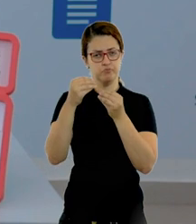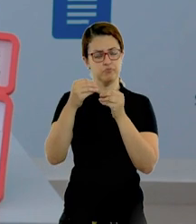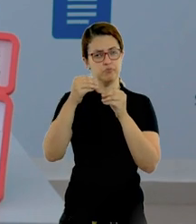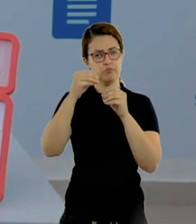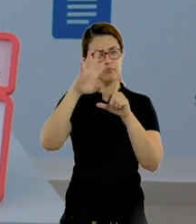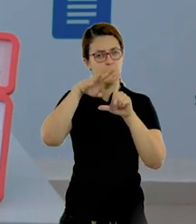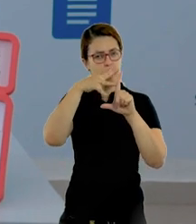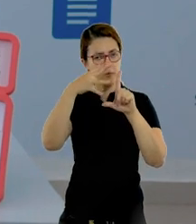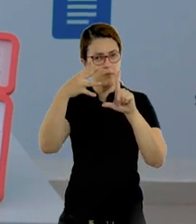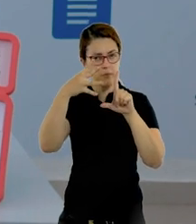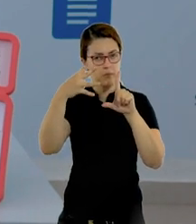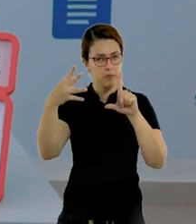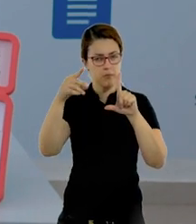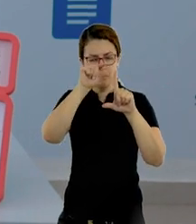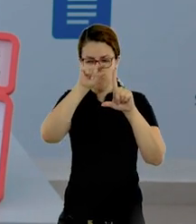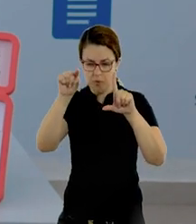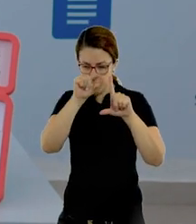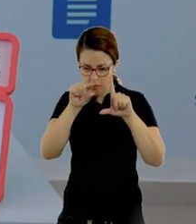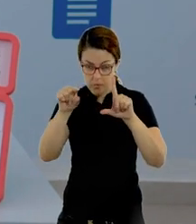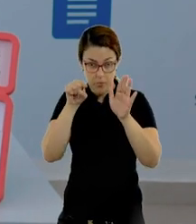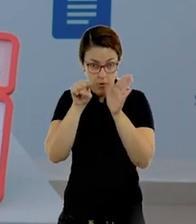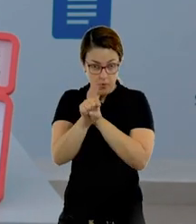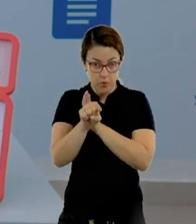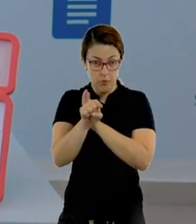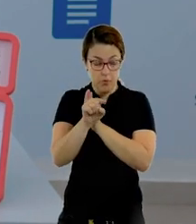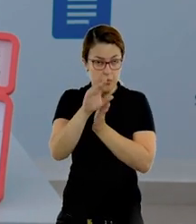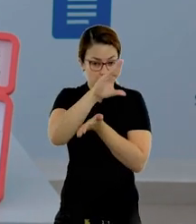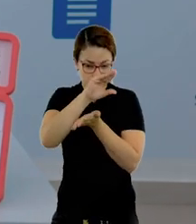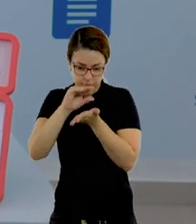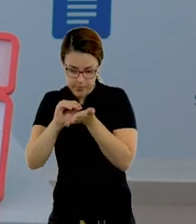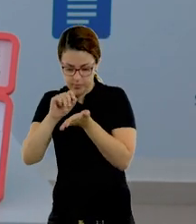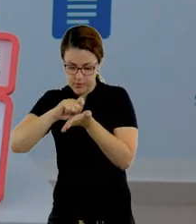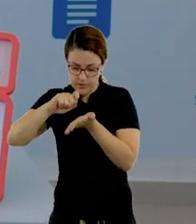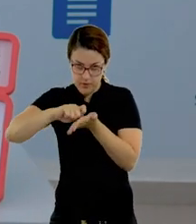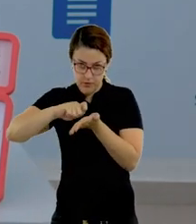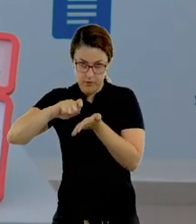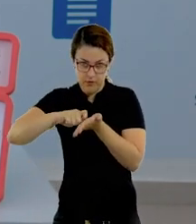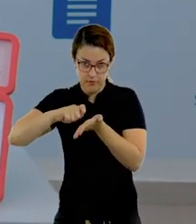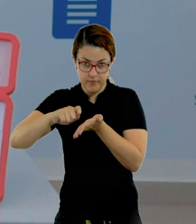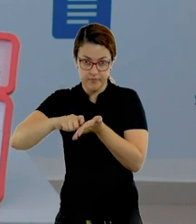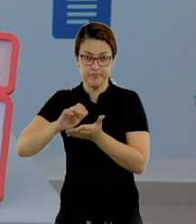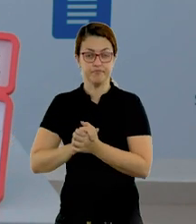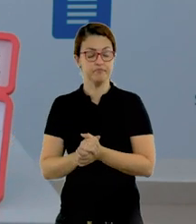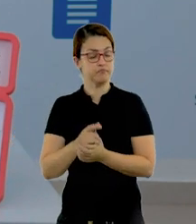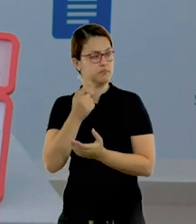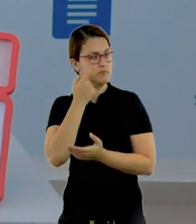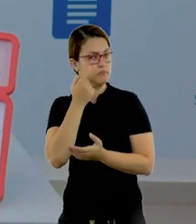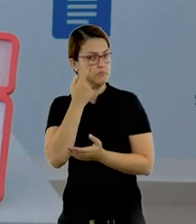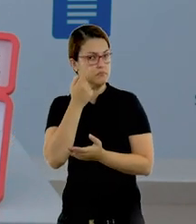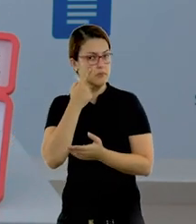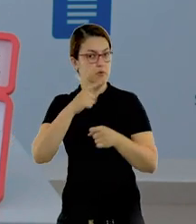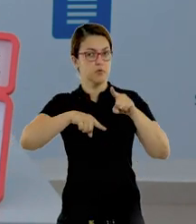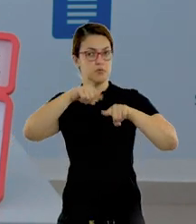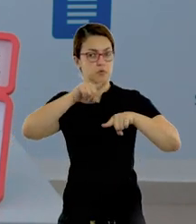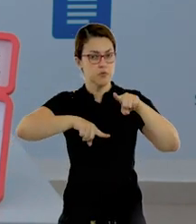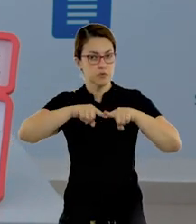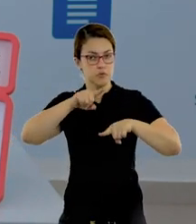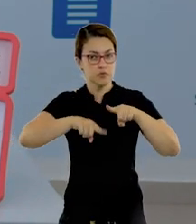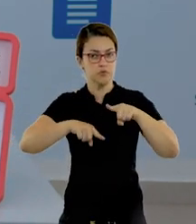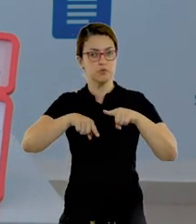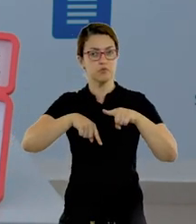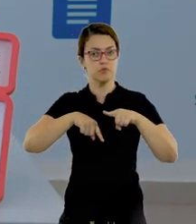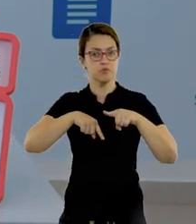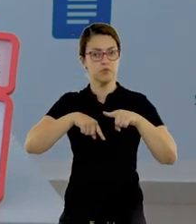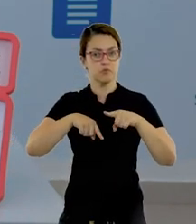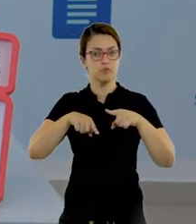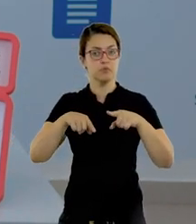aqui e escrever no caderno. Vamos observar que aqui nesse quadro nós temos os produtos